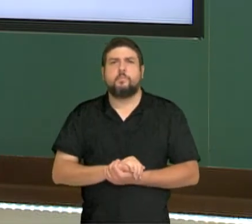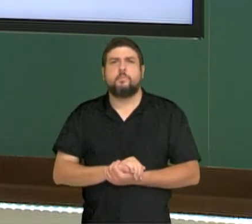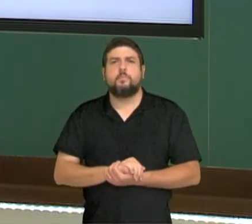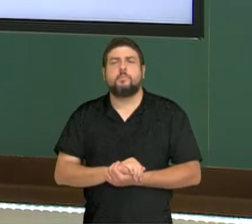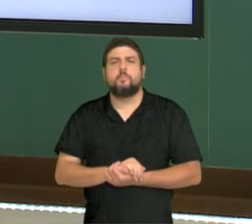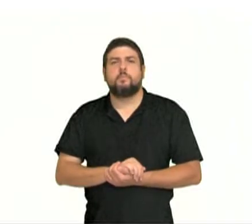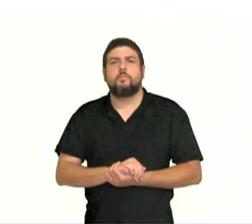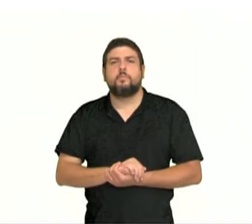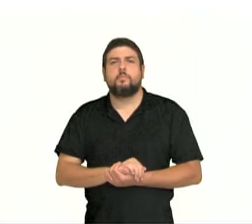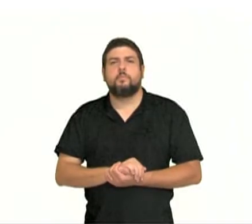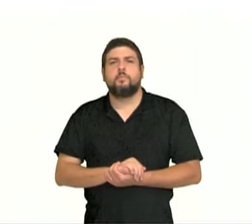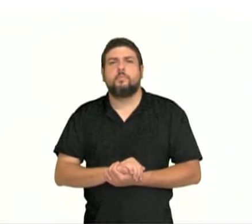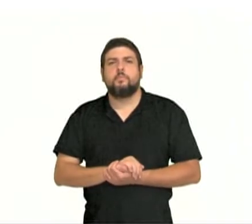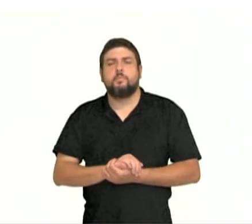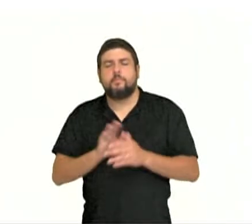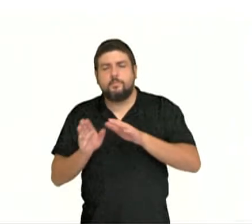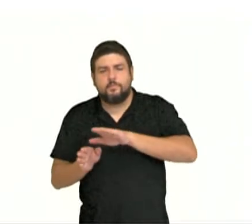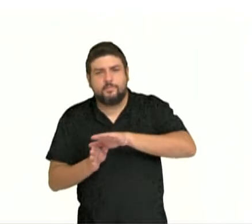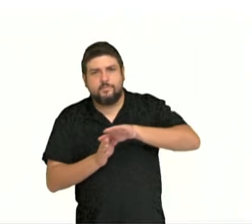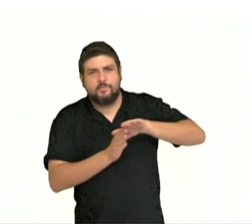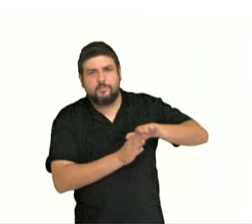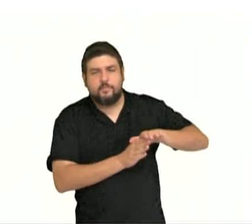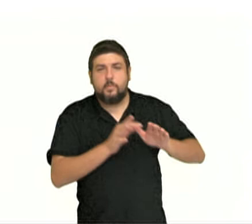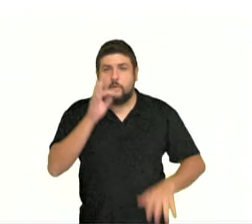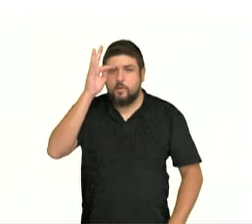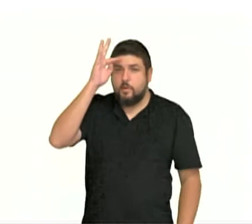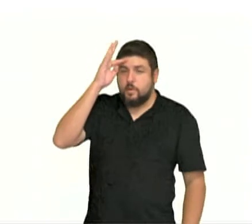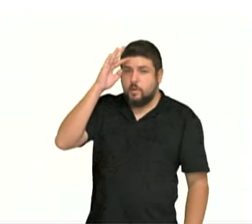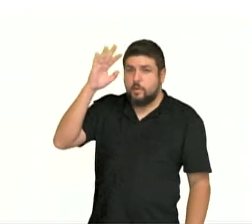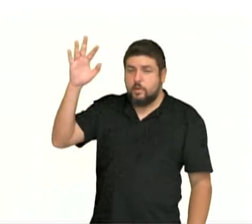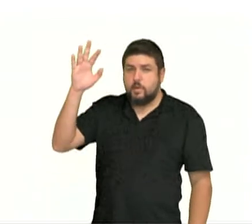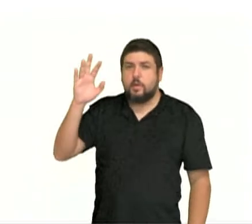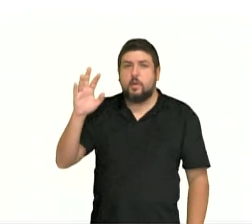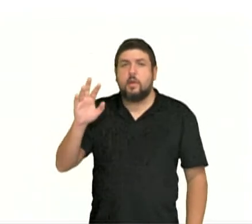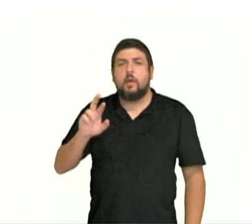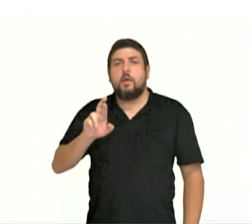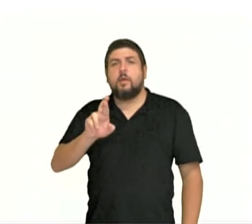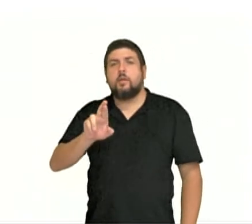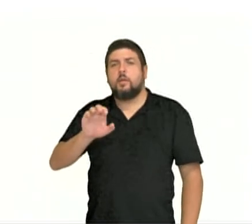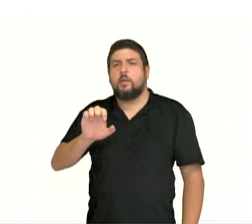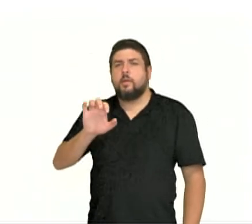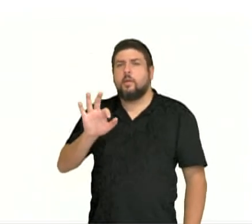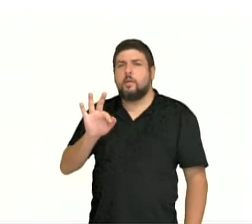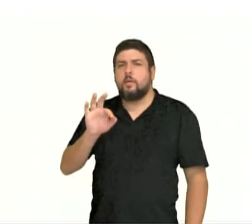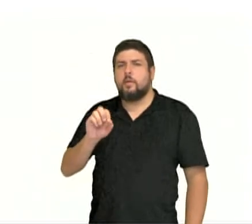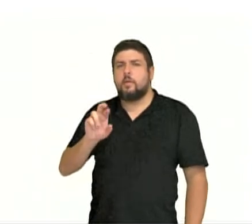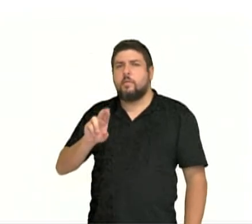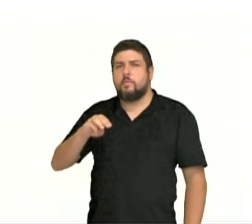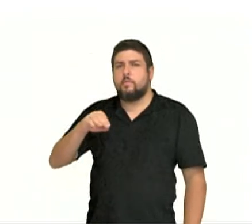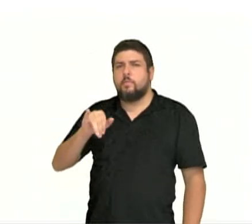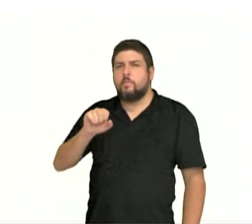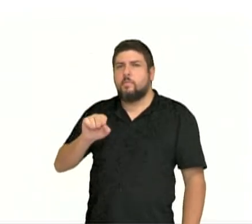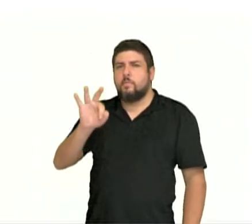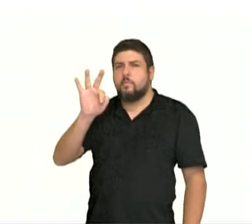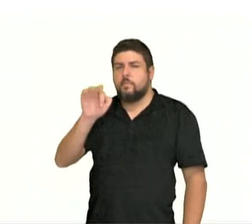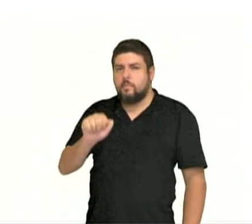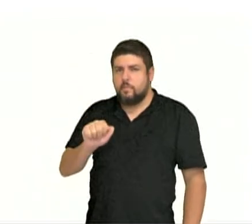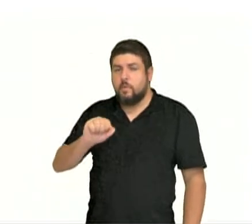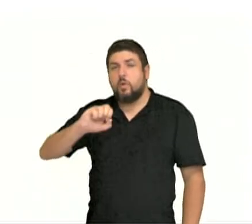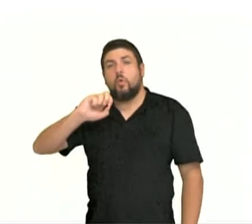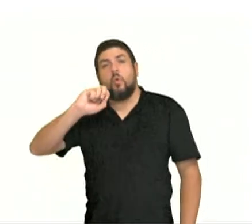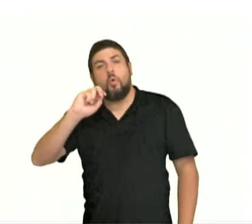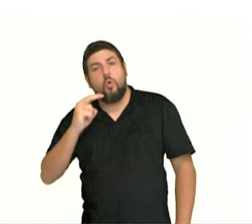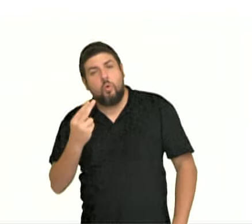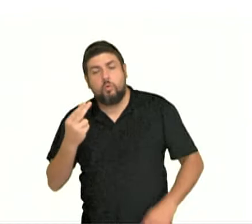a teoria reformista ou marxista então para combater a teoria de malthus